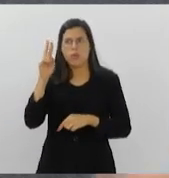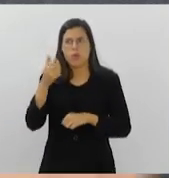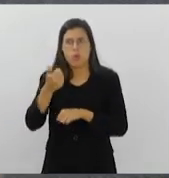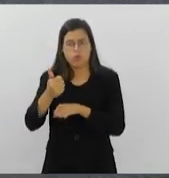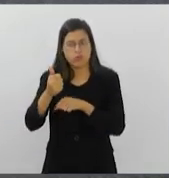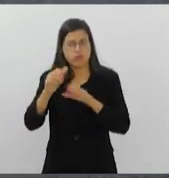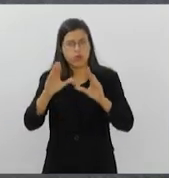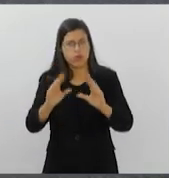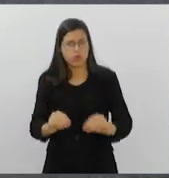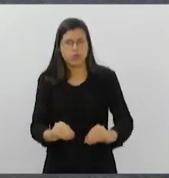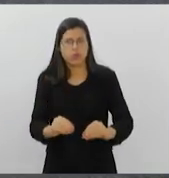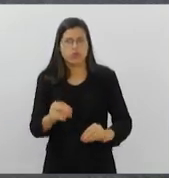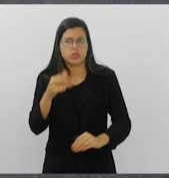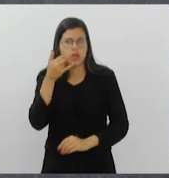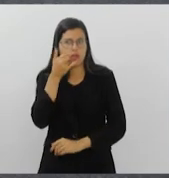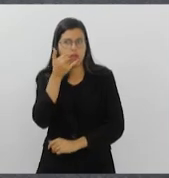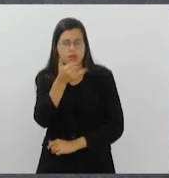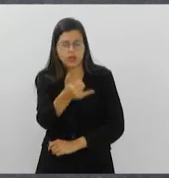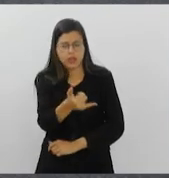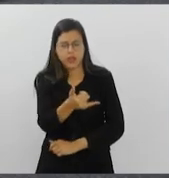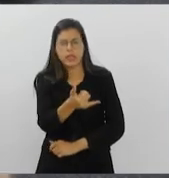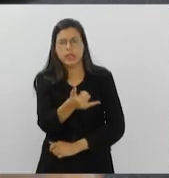para o então